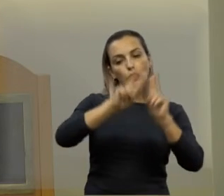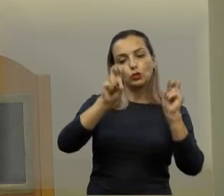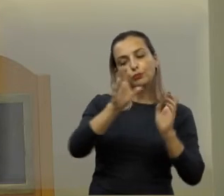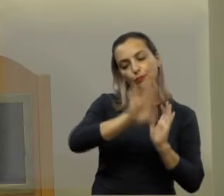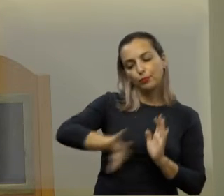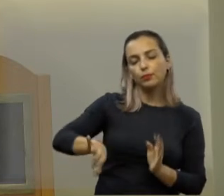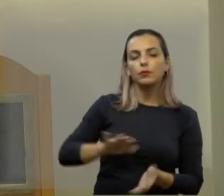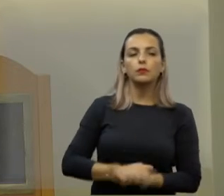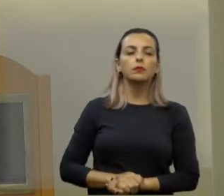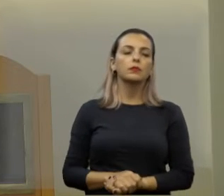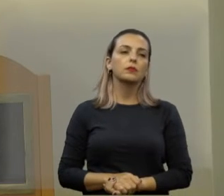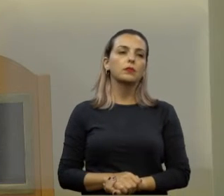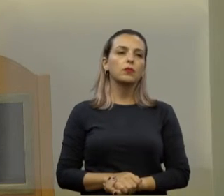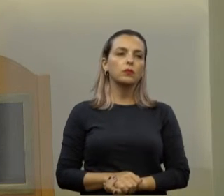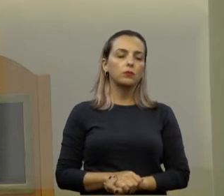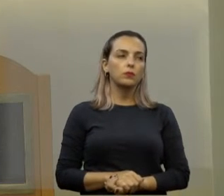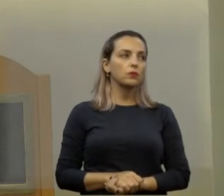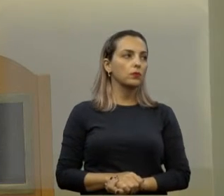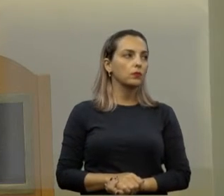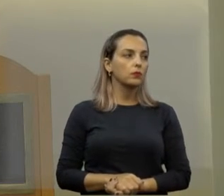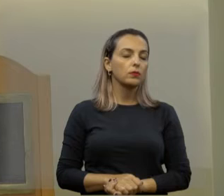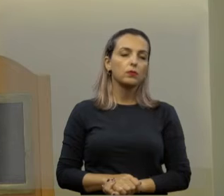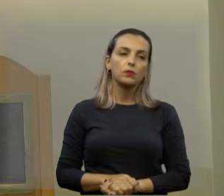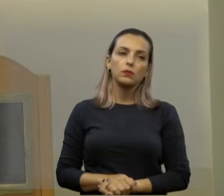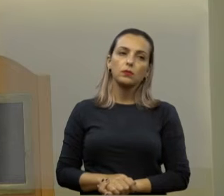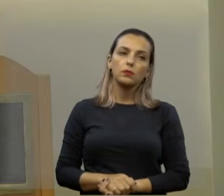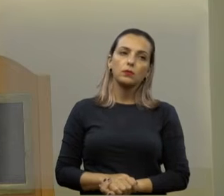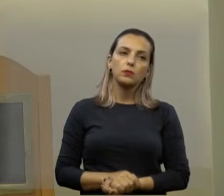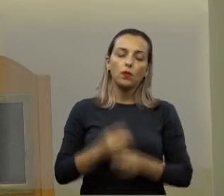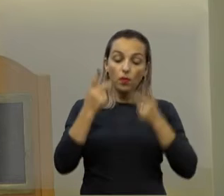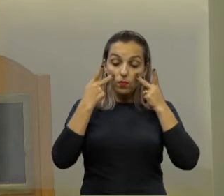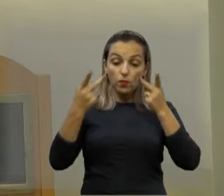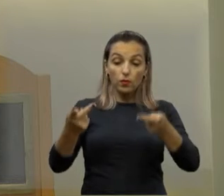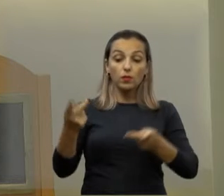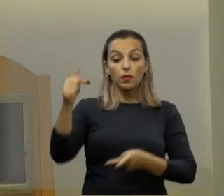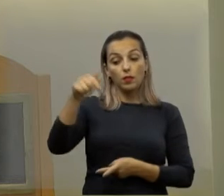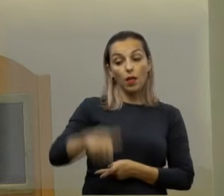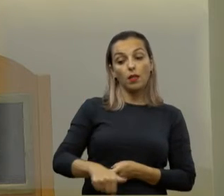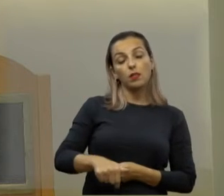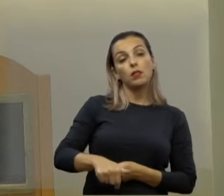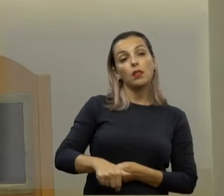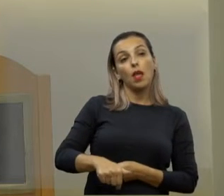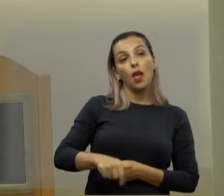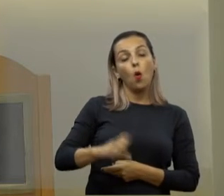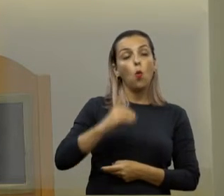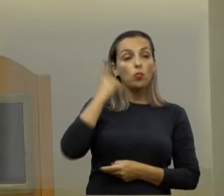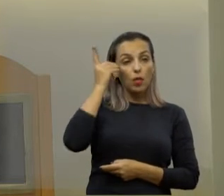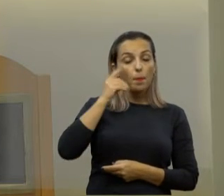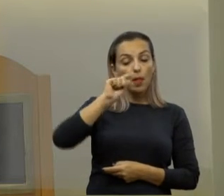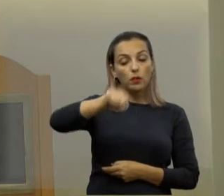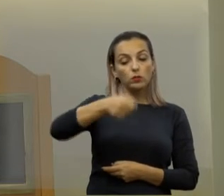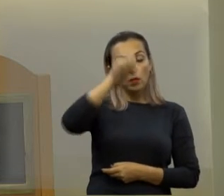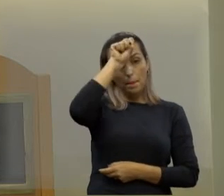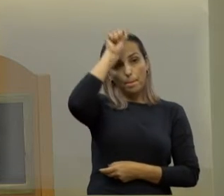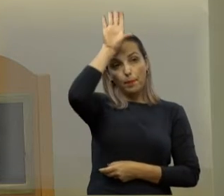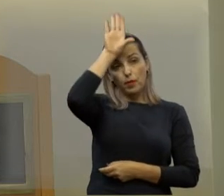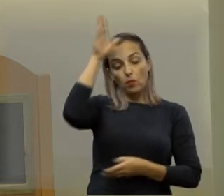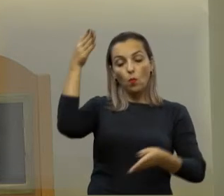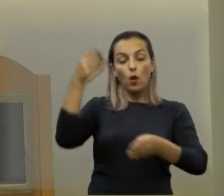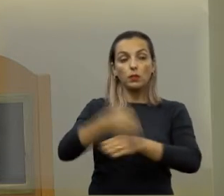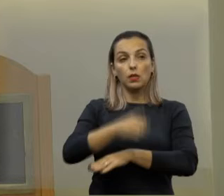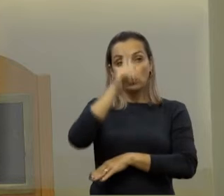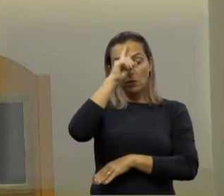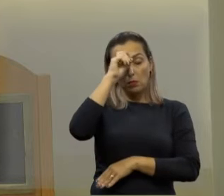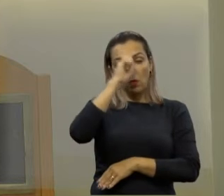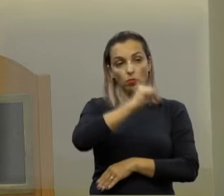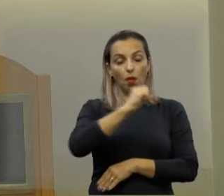outras coisas aqui também ó em visita aqui dia 11 o deputado Baleia Rossi visita a Santa Casa